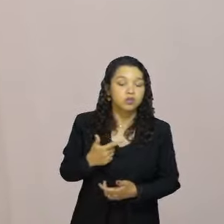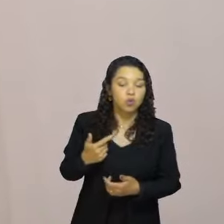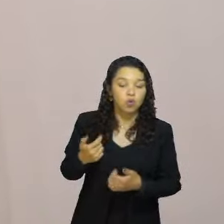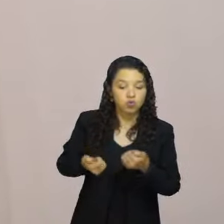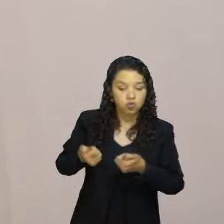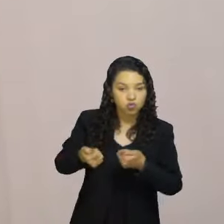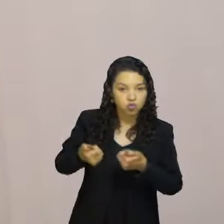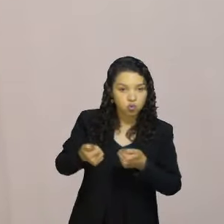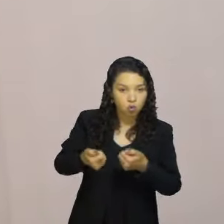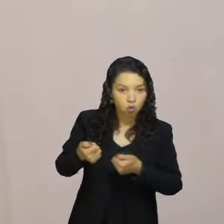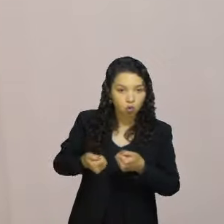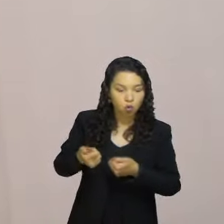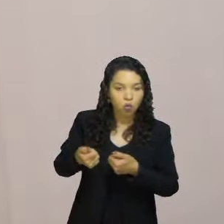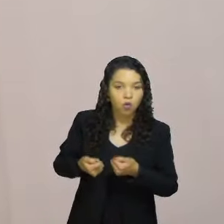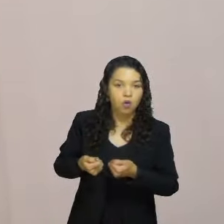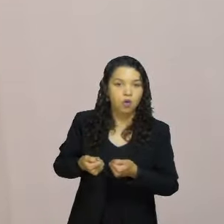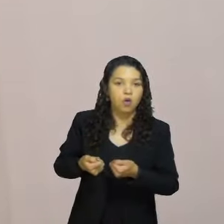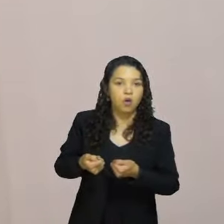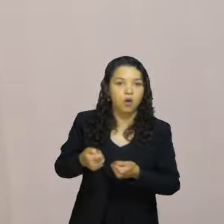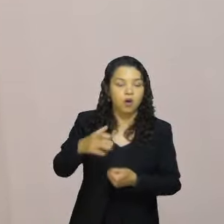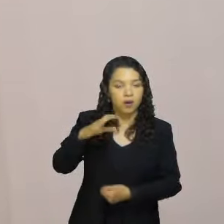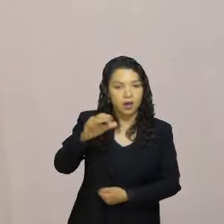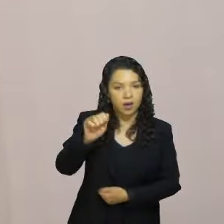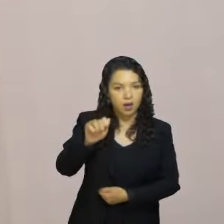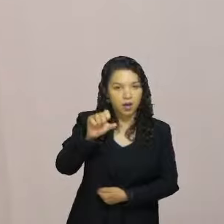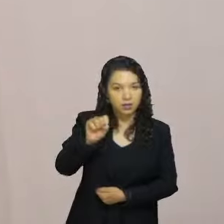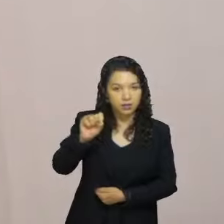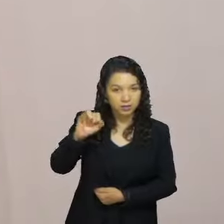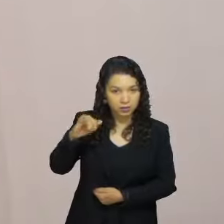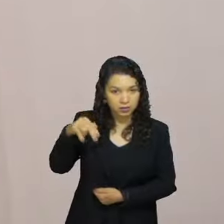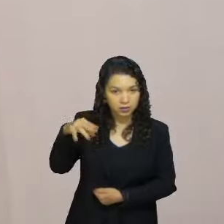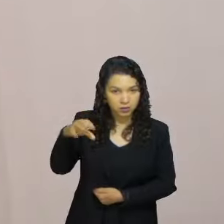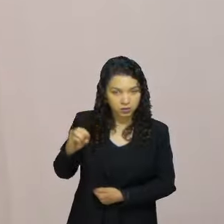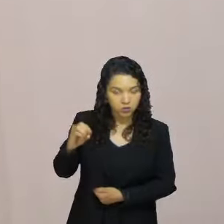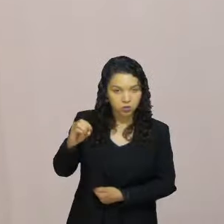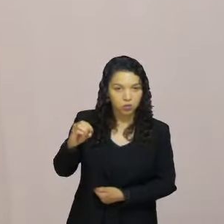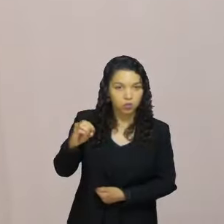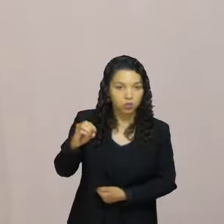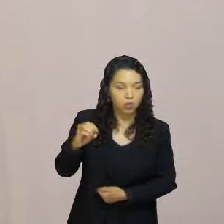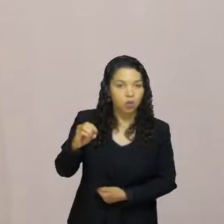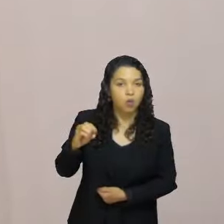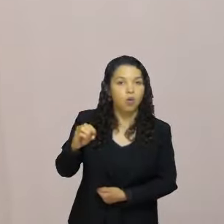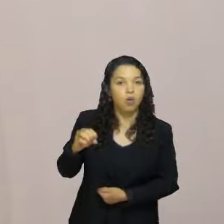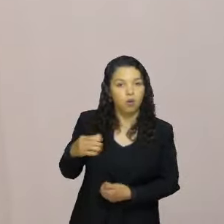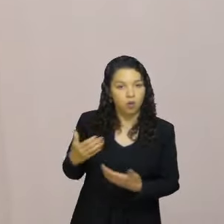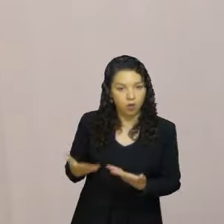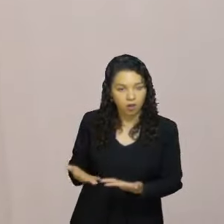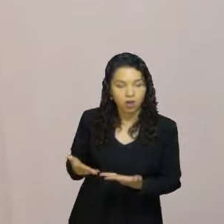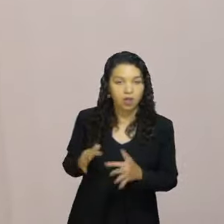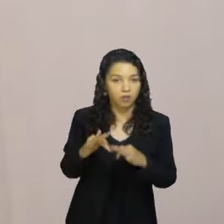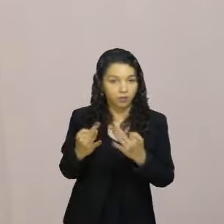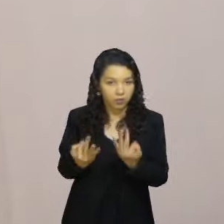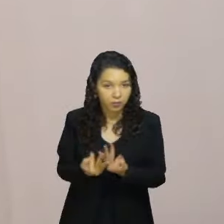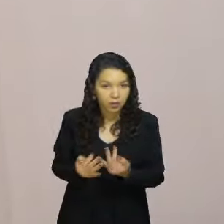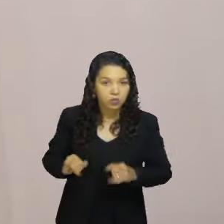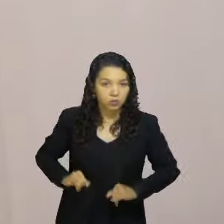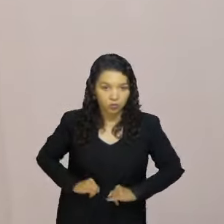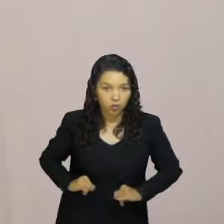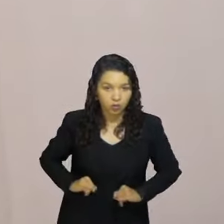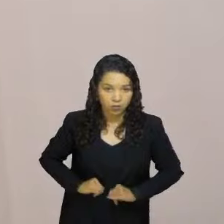a dignidade de tantas famílias e tem sido um drama para tantas e tantas pessoas. Independente do